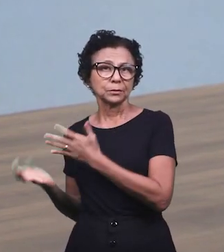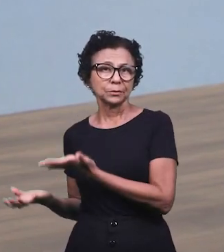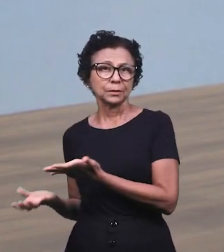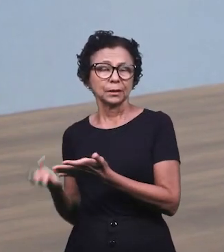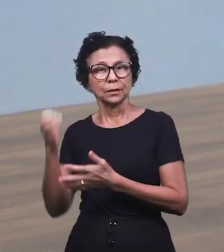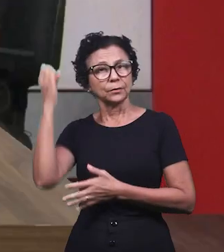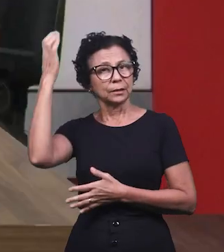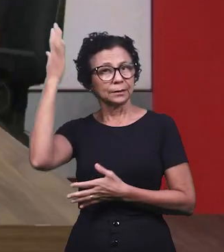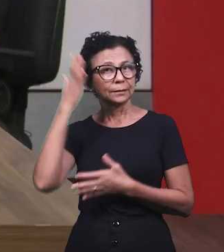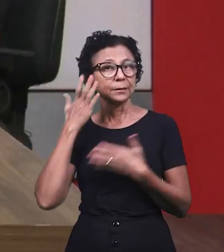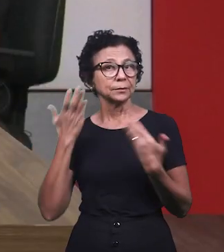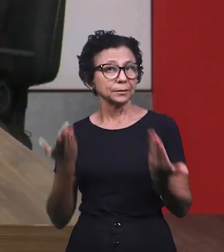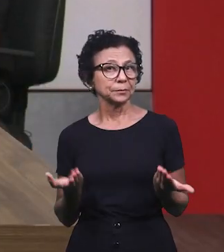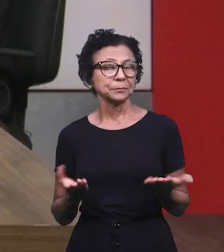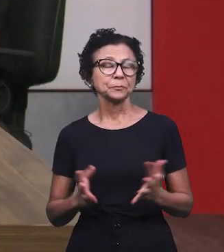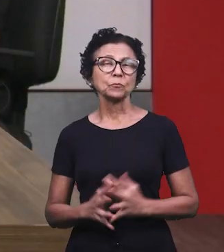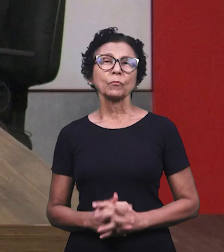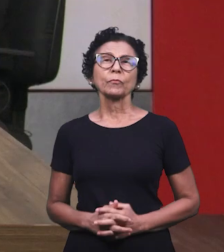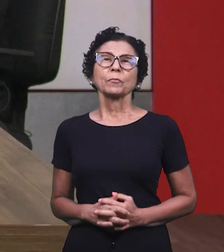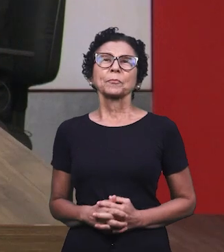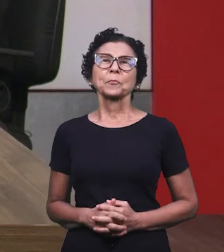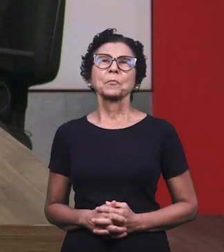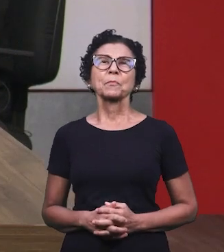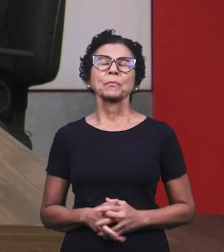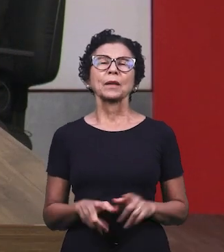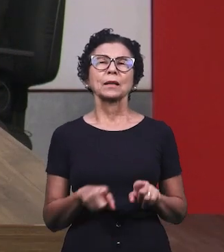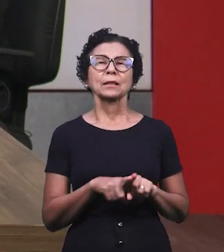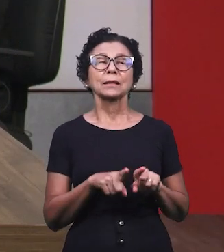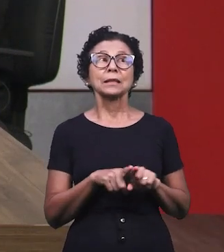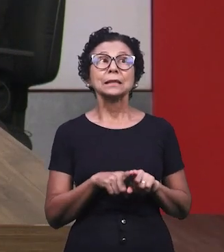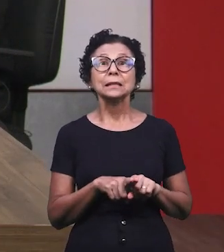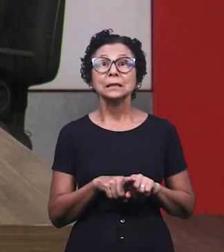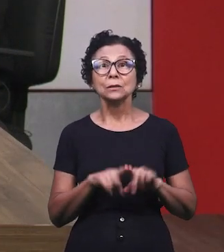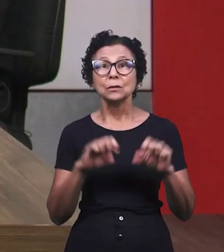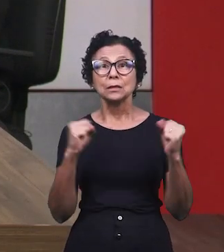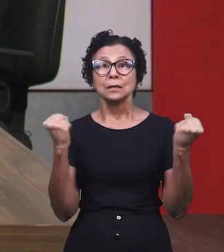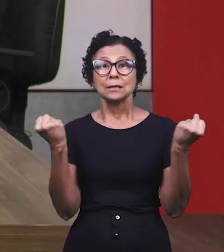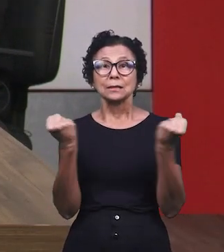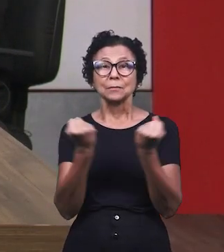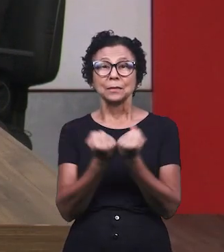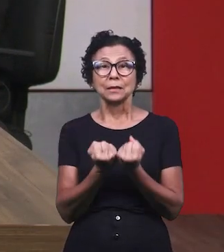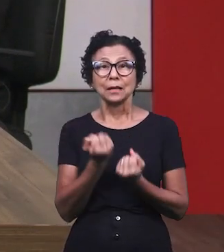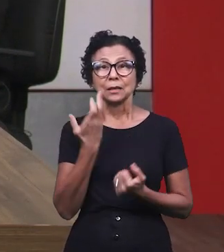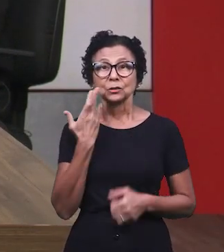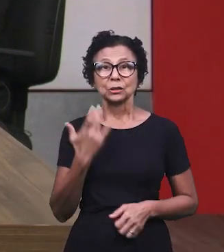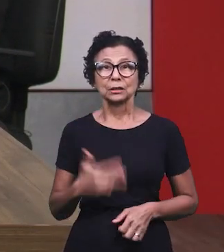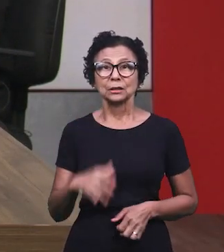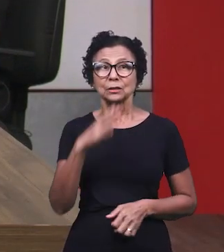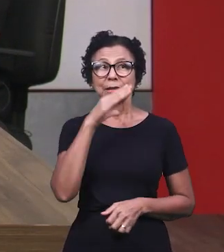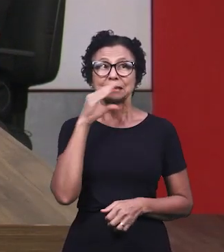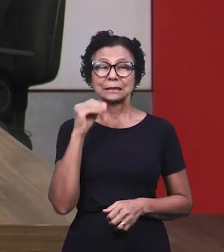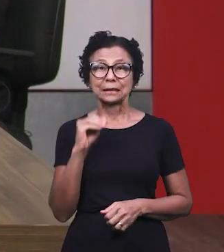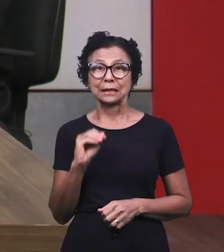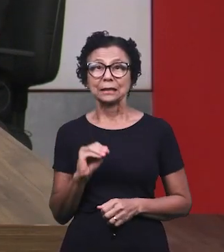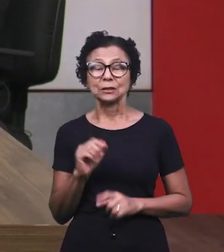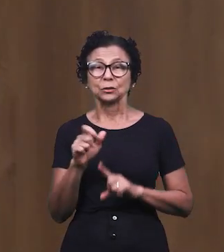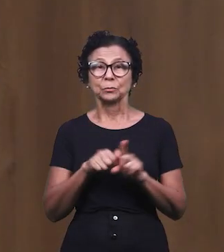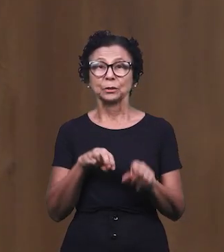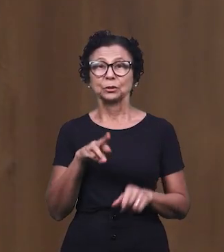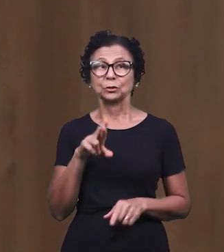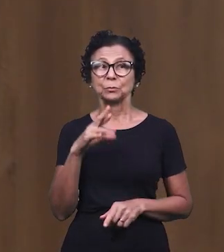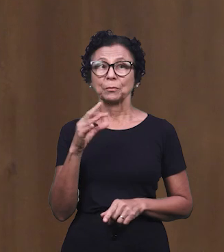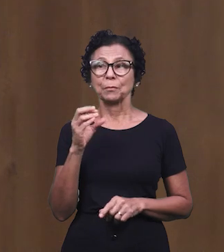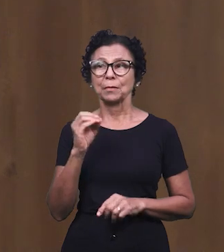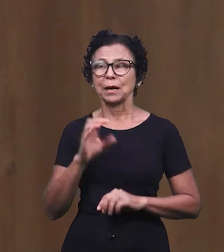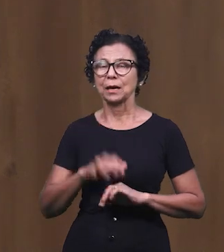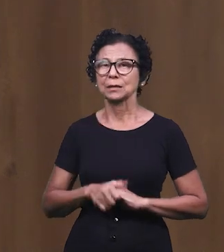entender bem. E aí a gente pode até pensar nos seminários que acontecem em março, acontece em outubro também, né? Uhum. E aí pensa, não, tem uma criança surda,